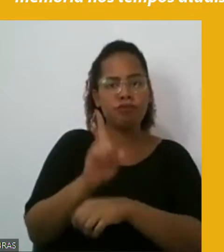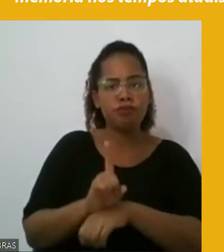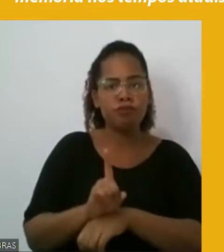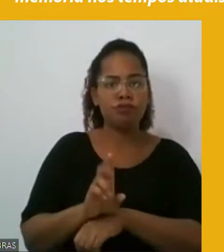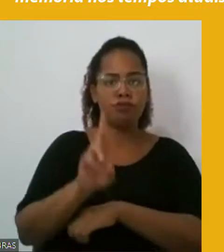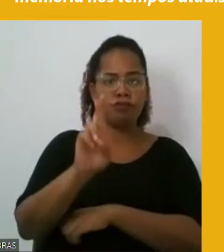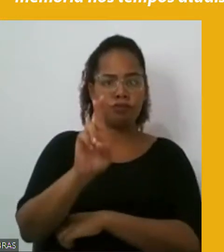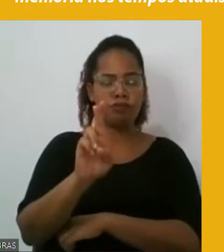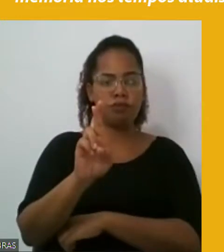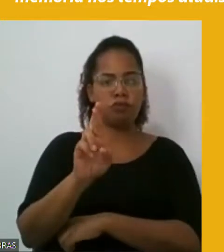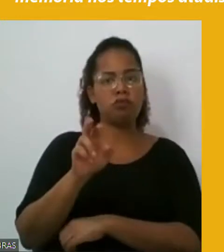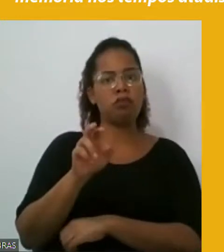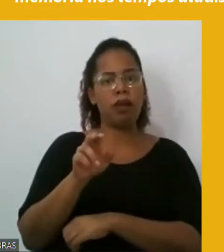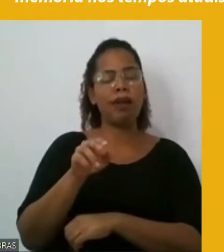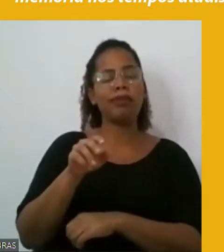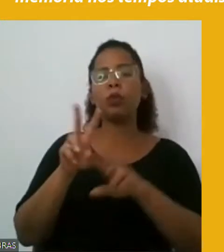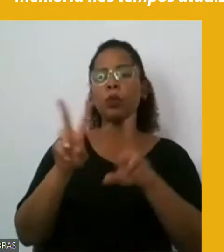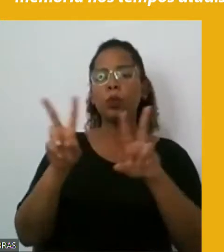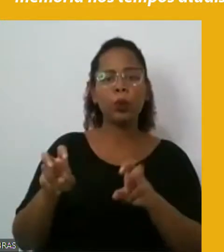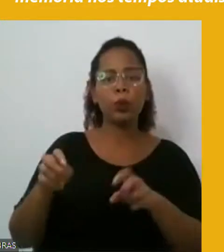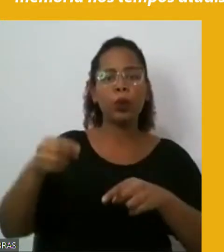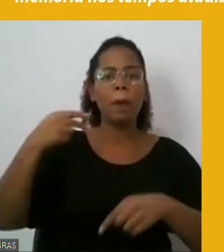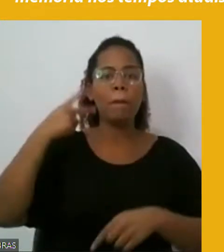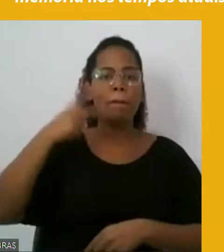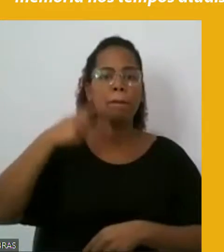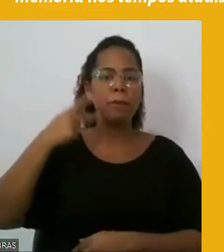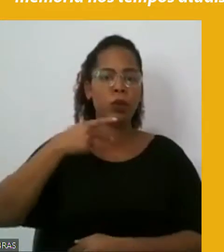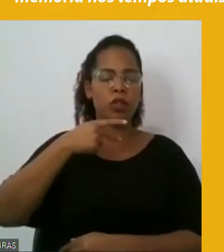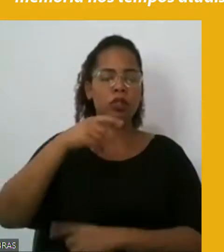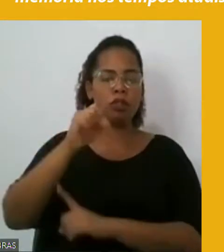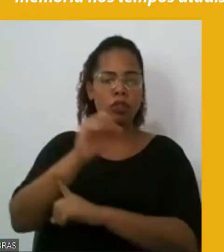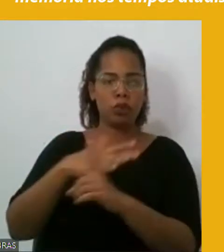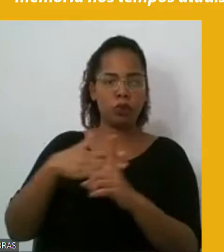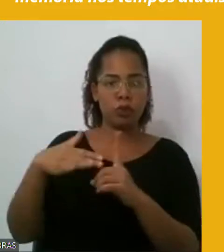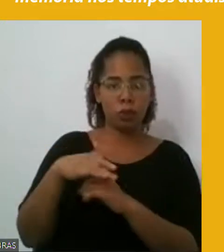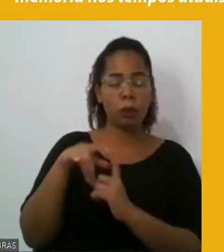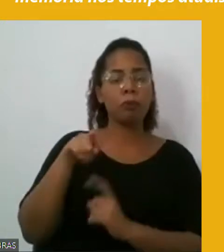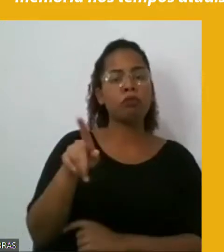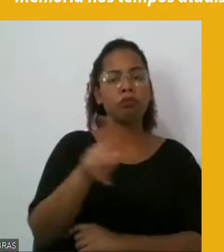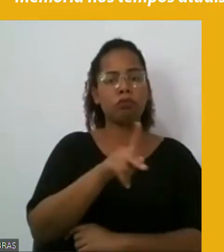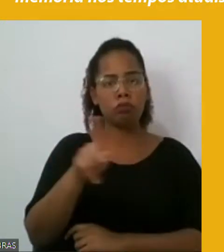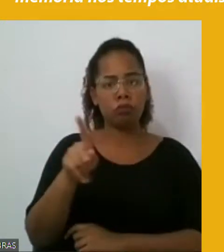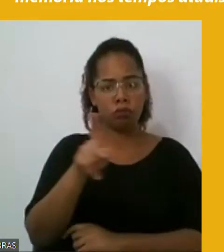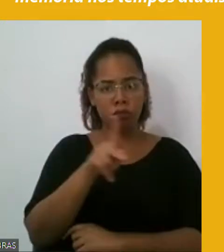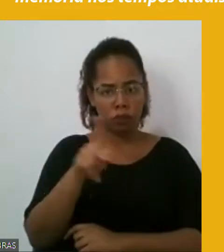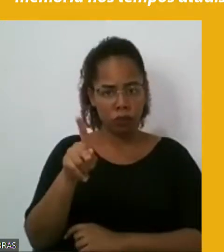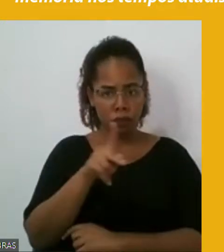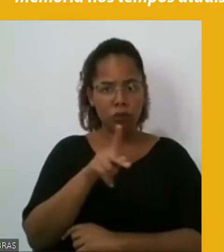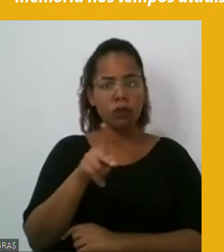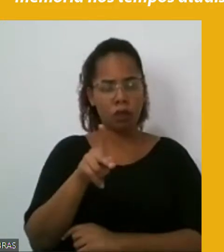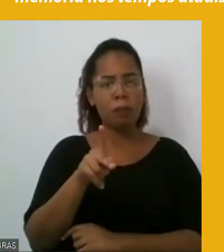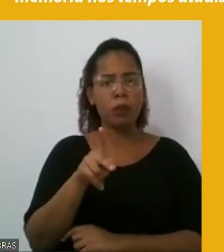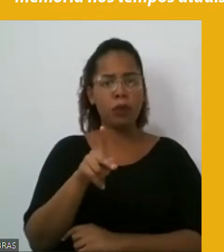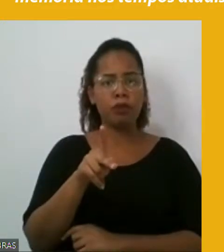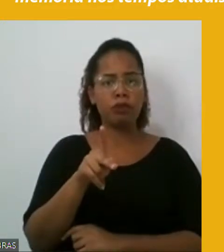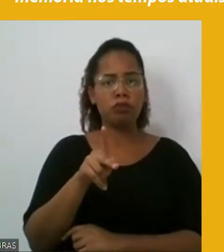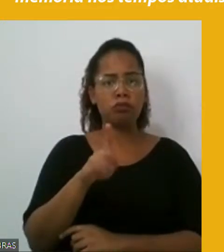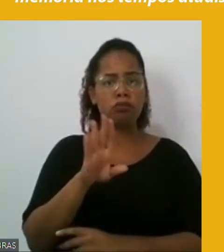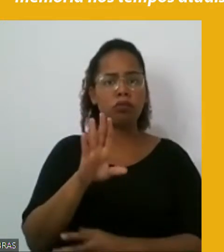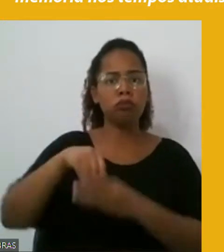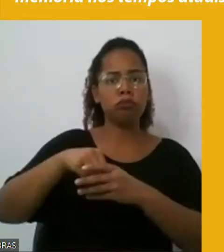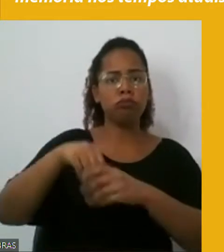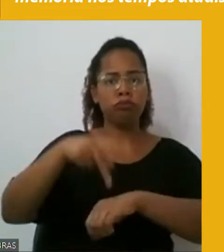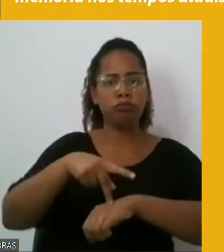Fundação Getúlio Vargas. É professor em Teoria Museológica da Unirio e do MBA, MBA